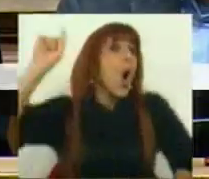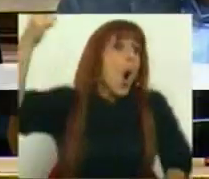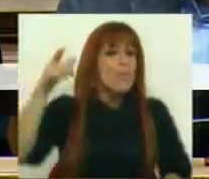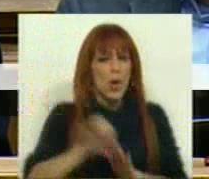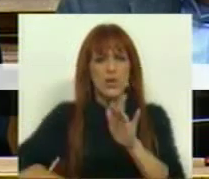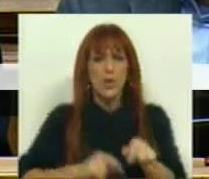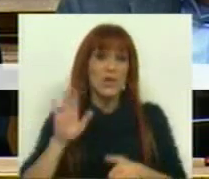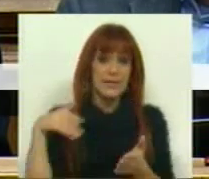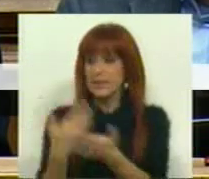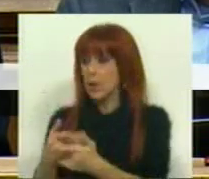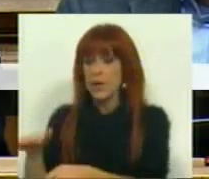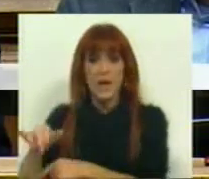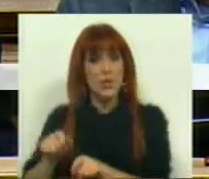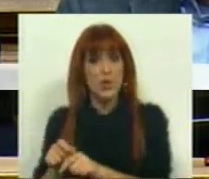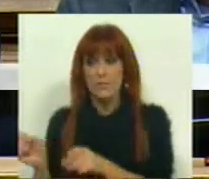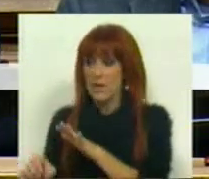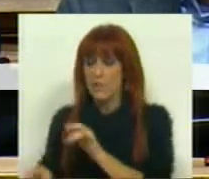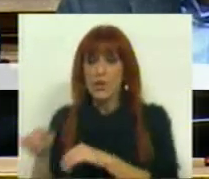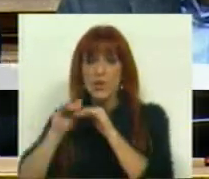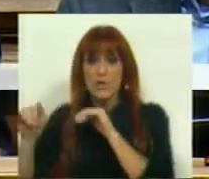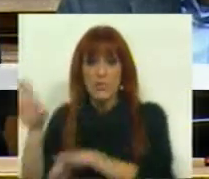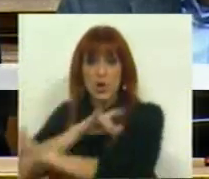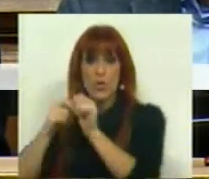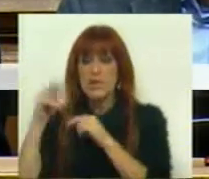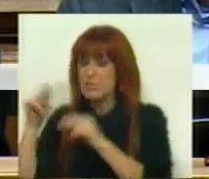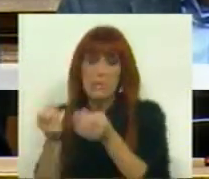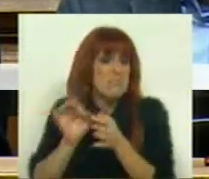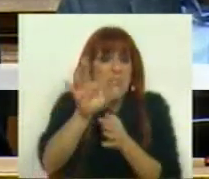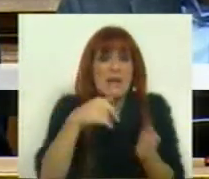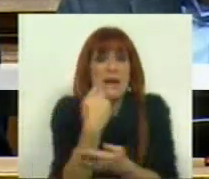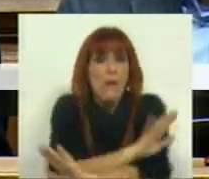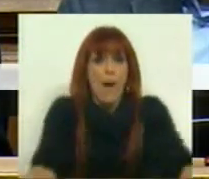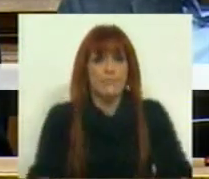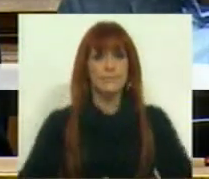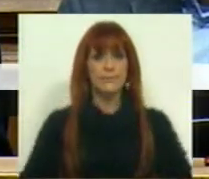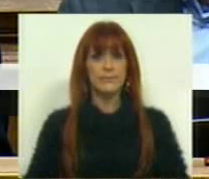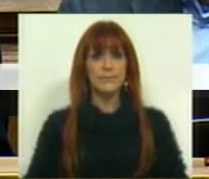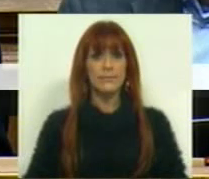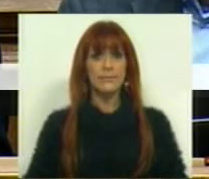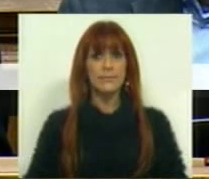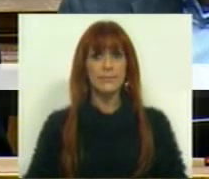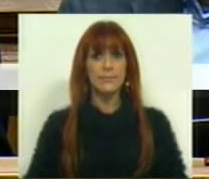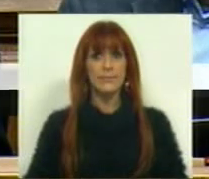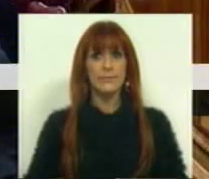das condições que foram aplicadas no âmbito do Fundo Europeu de Estabilidade Financeira. Não há mais nada para acrescentar, Sr. Deputado.